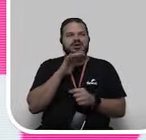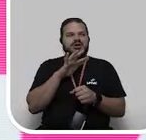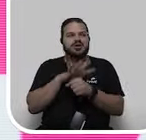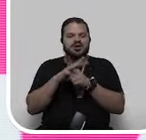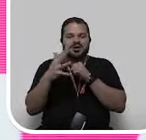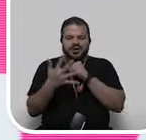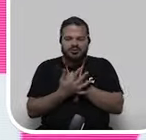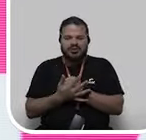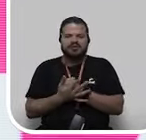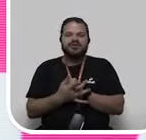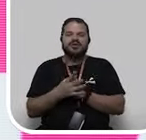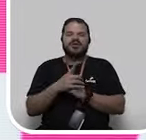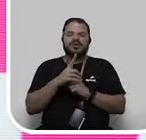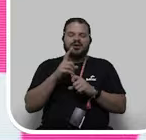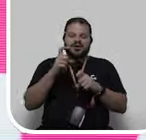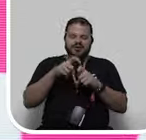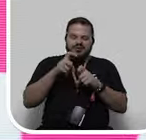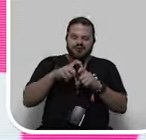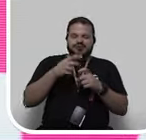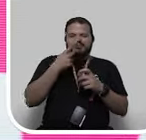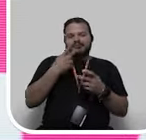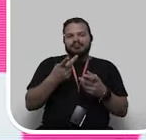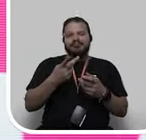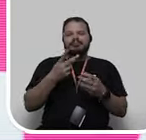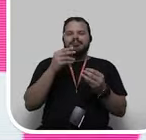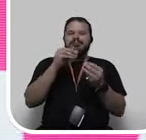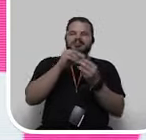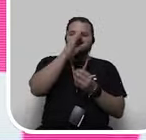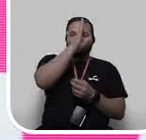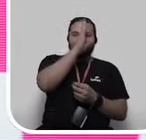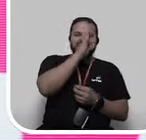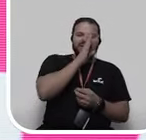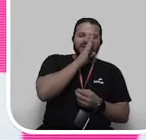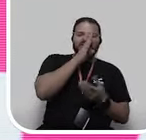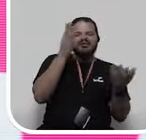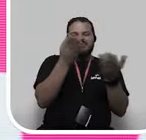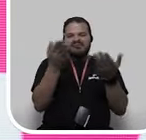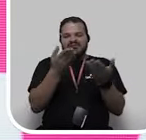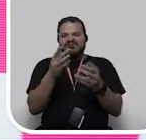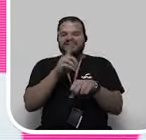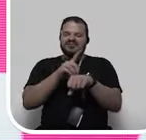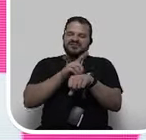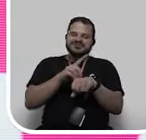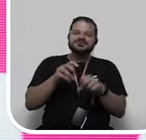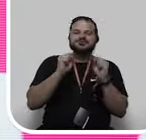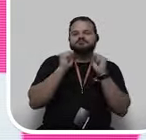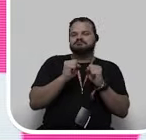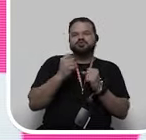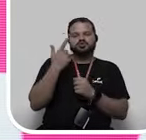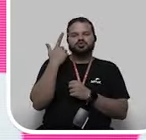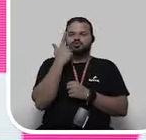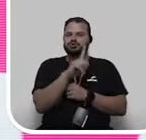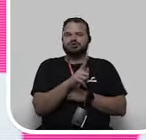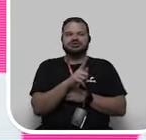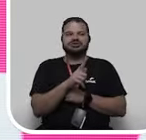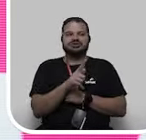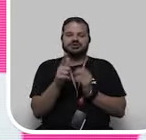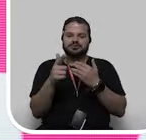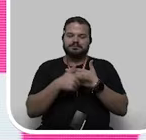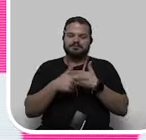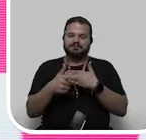viajar, seja porque a gente tinha um serviço público que agora virou digital e a gente não consegue mais ter o